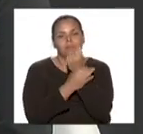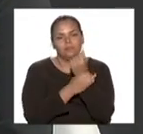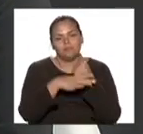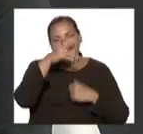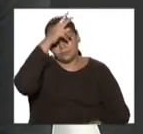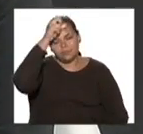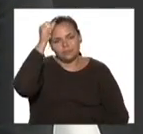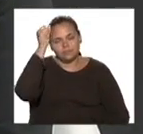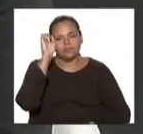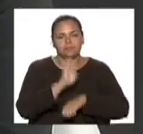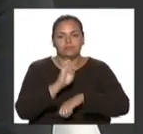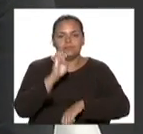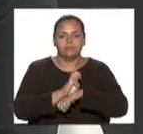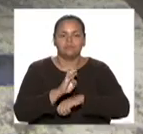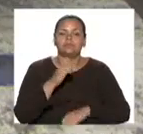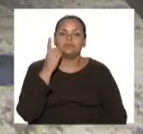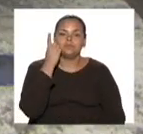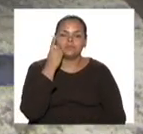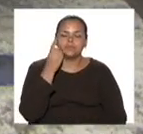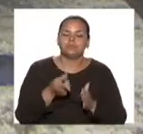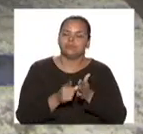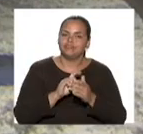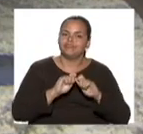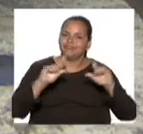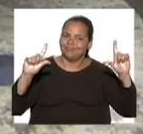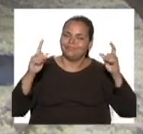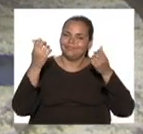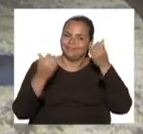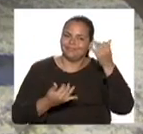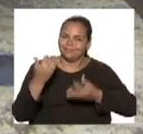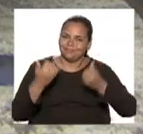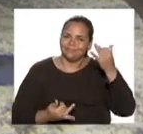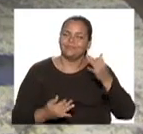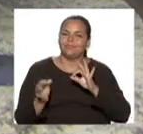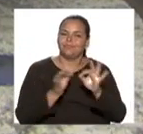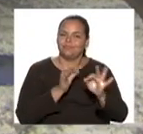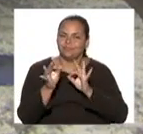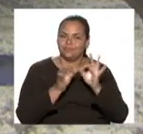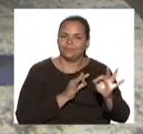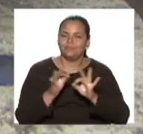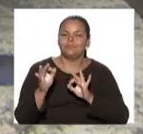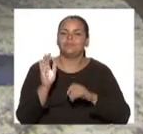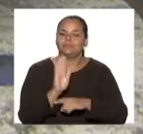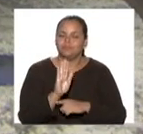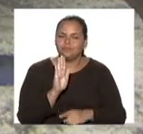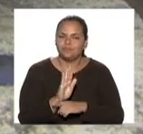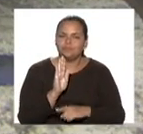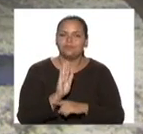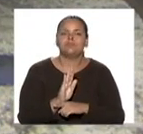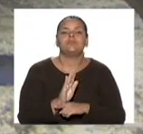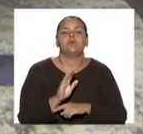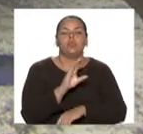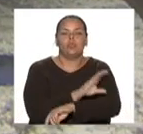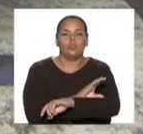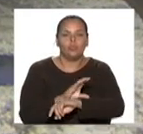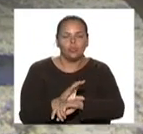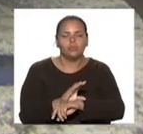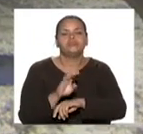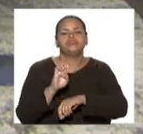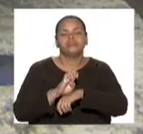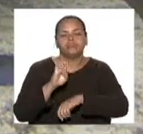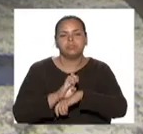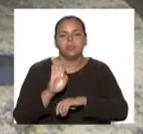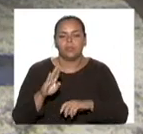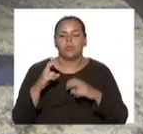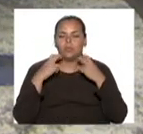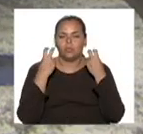a segurança pública do Estado. Deputado, no bloco anterior nós falávamos sobre o projeto de proteção ao patrimônio cultural do